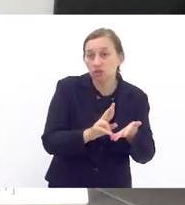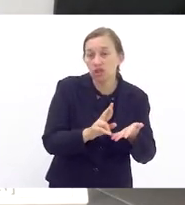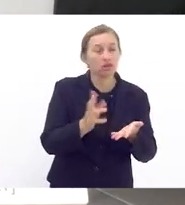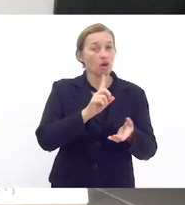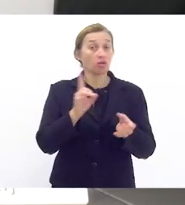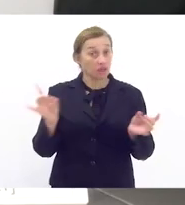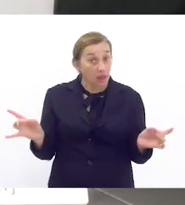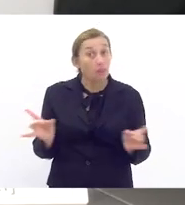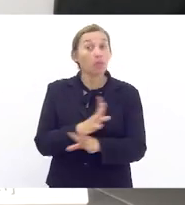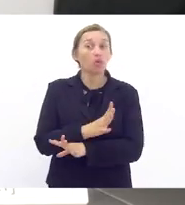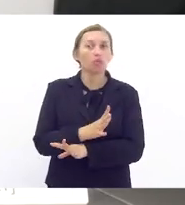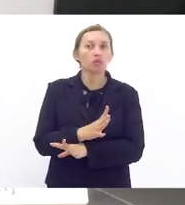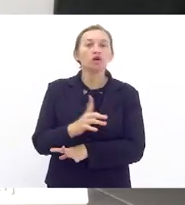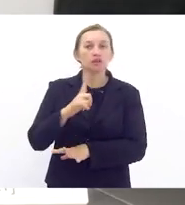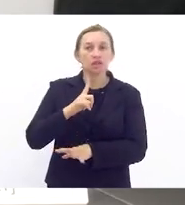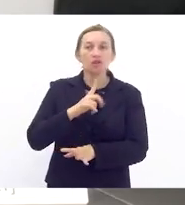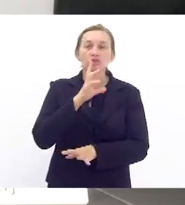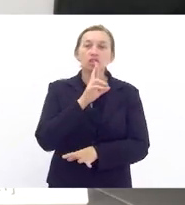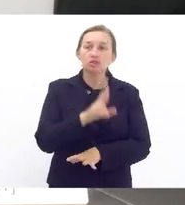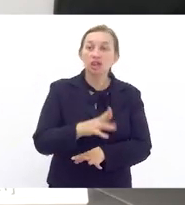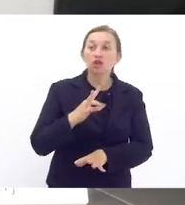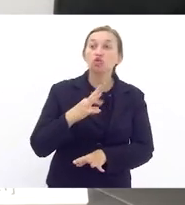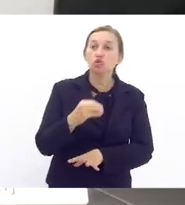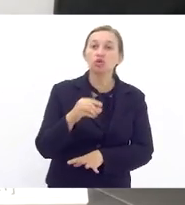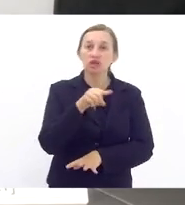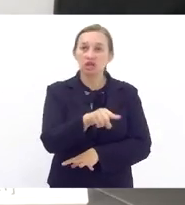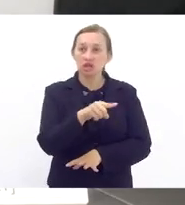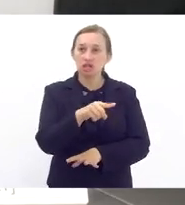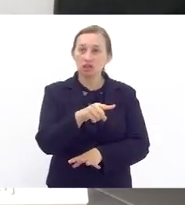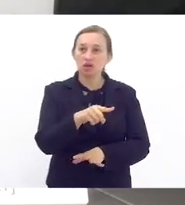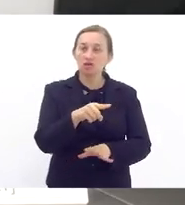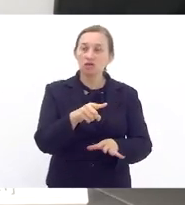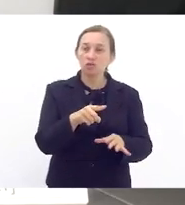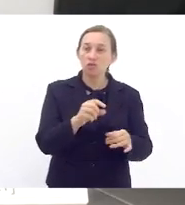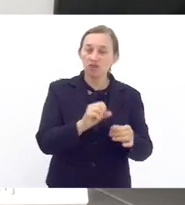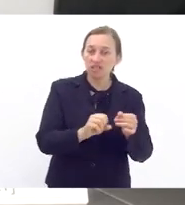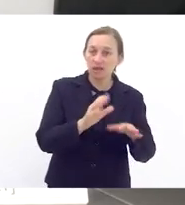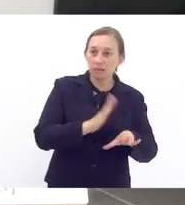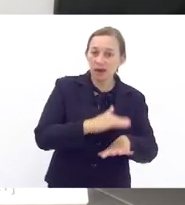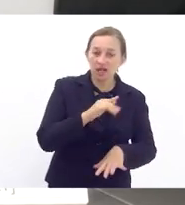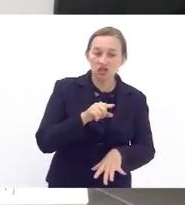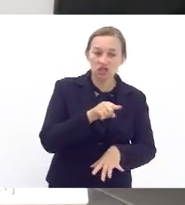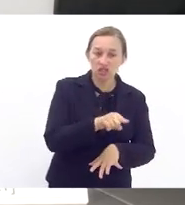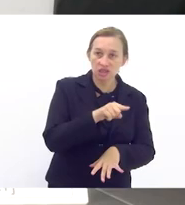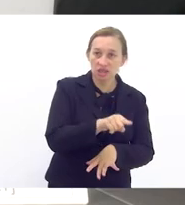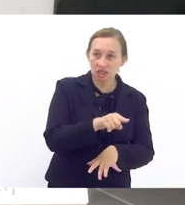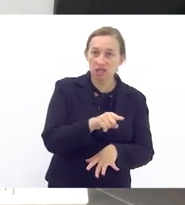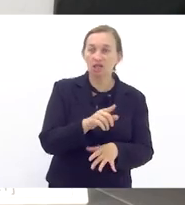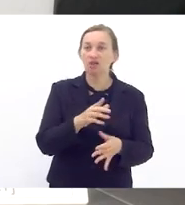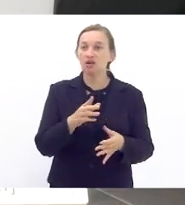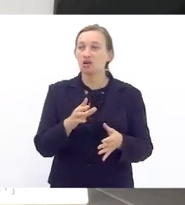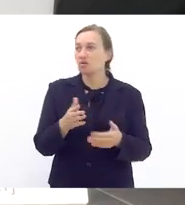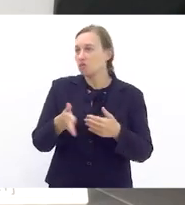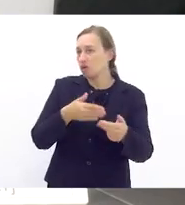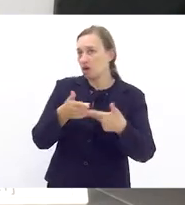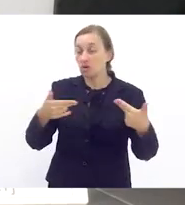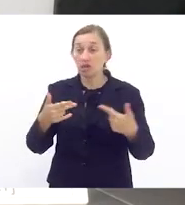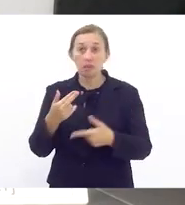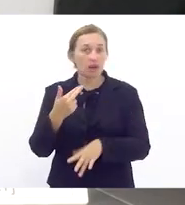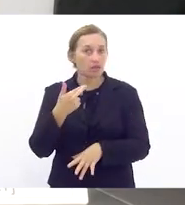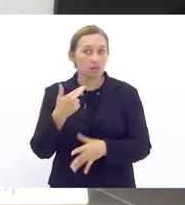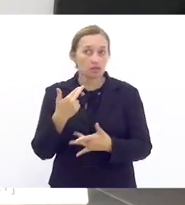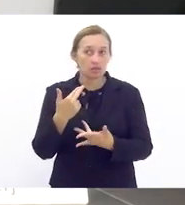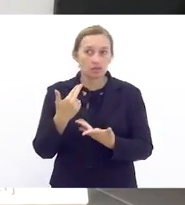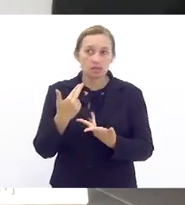pronta. Eu tenho esses resultados todos aqui, vou te fazer mais desse lote, eu vou fazer do de hoje, sei lá, qualquer coisa, mas não